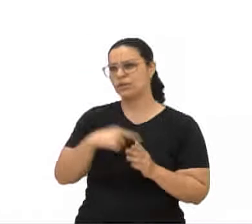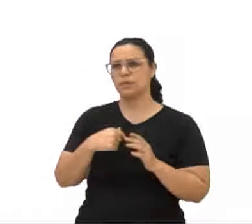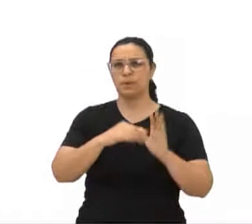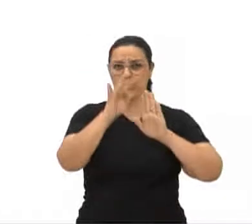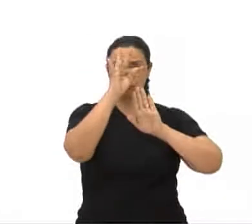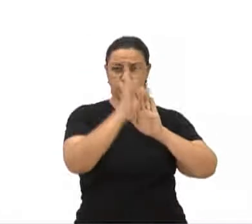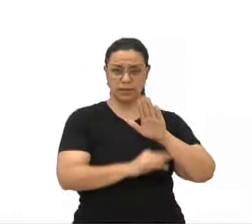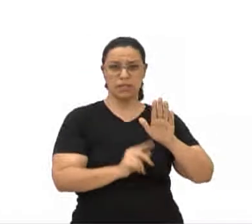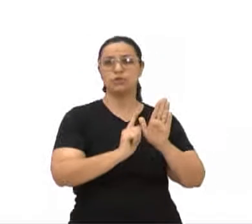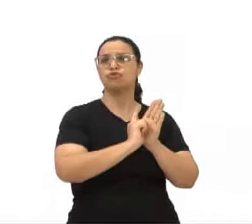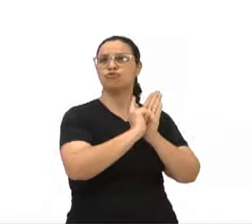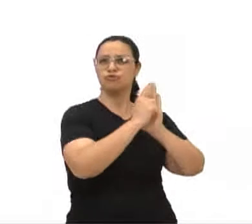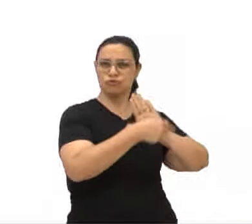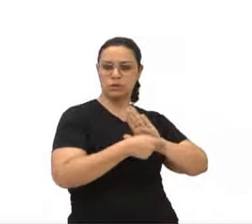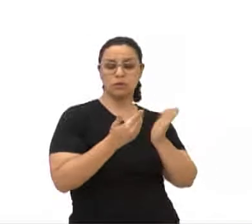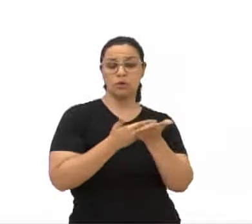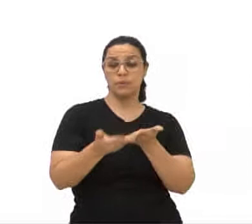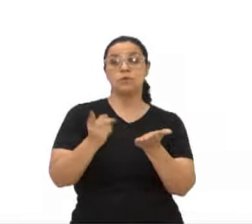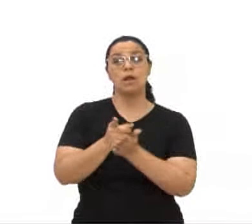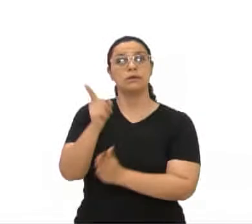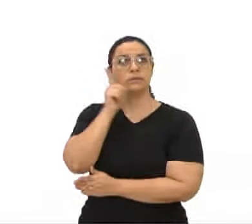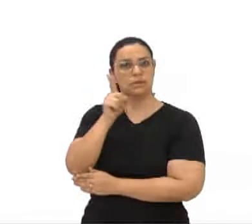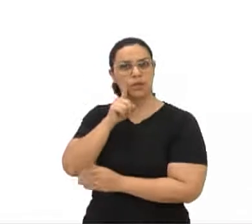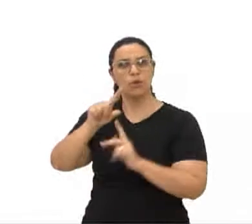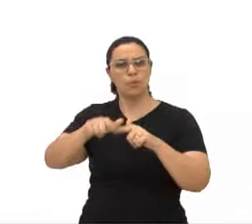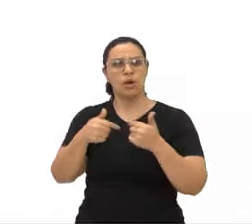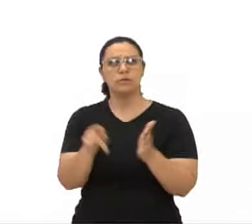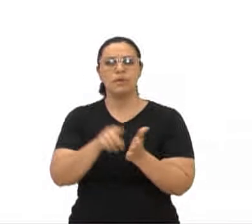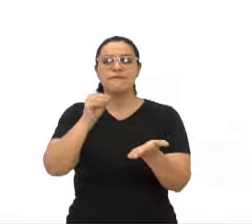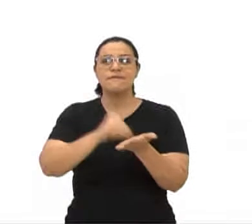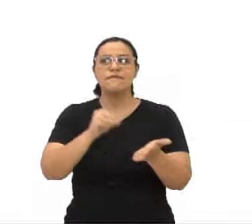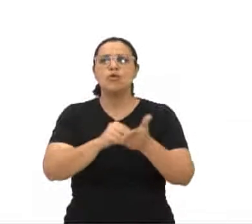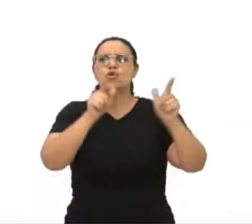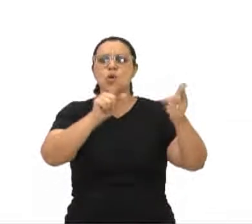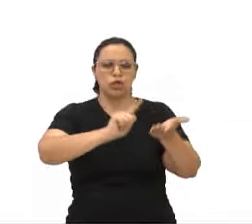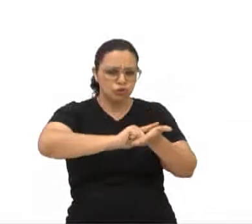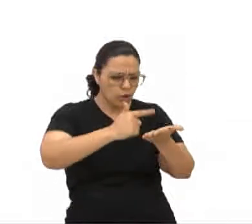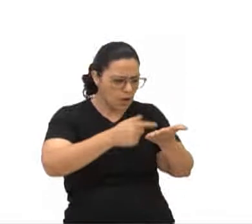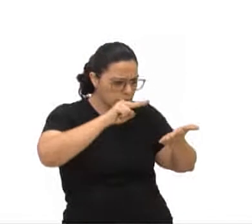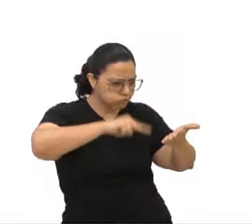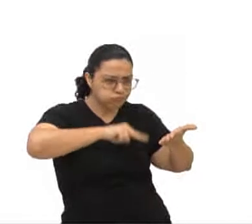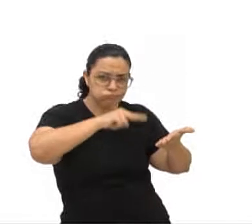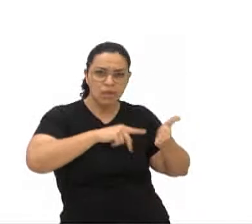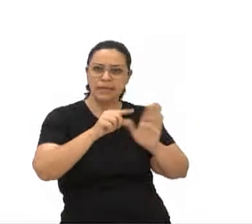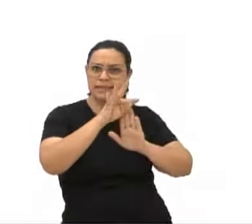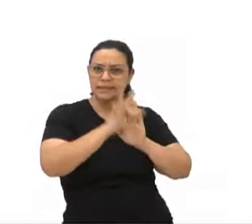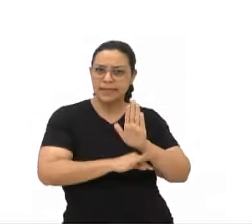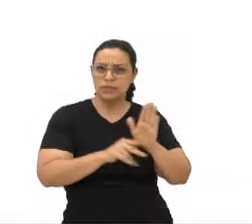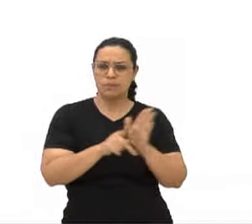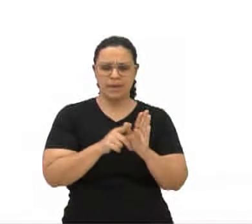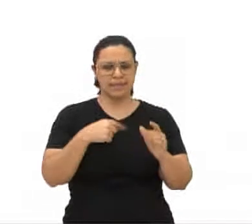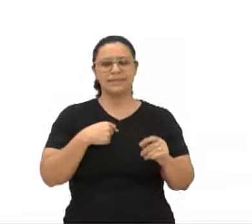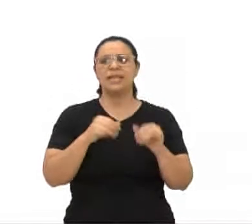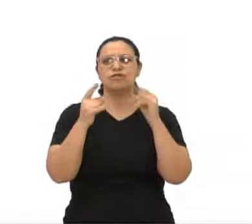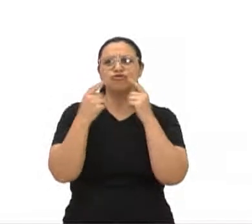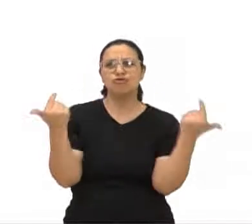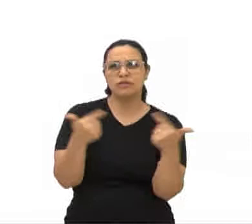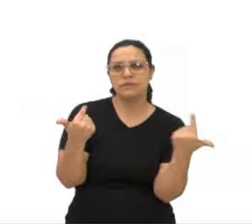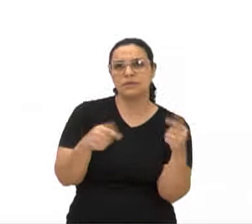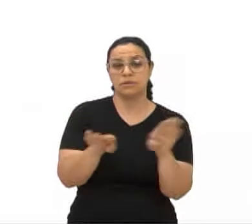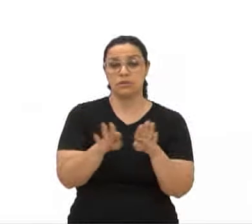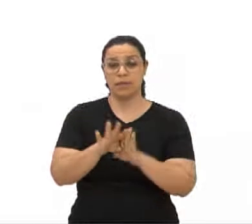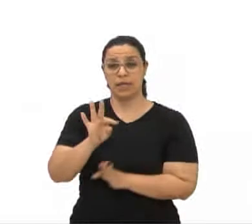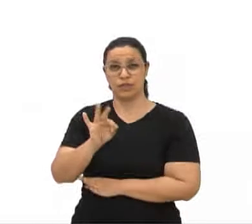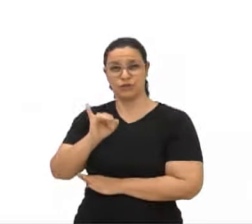é um gênero textual que surgiu nos Estados Unidos Desde da falta de espaço nos jornais para publicação passatempos